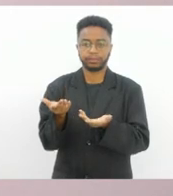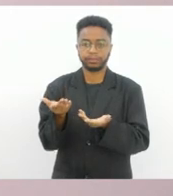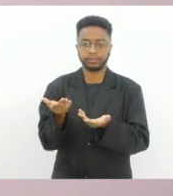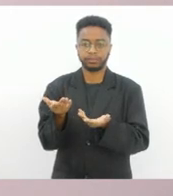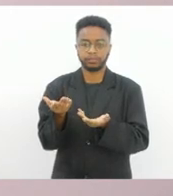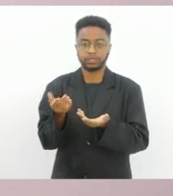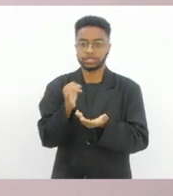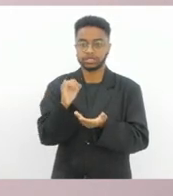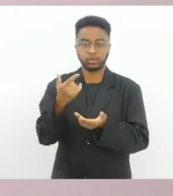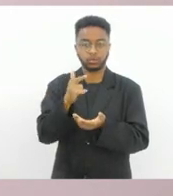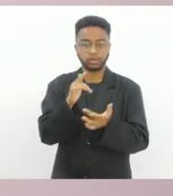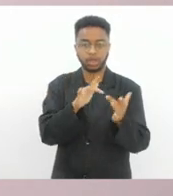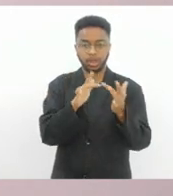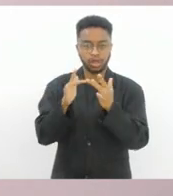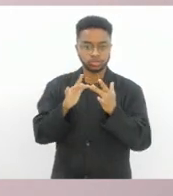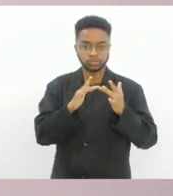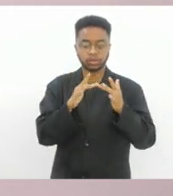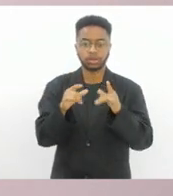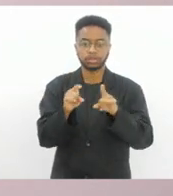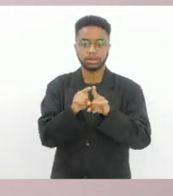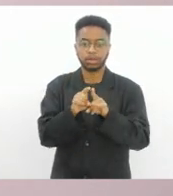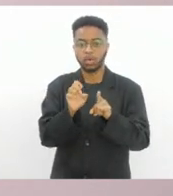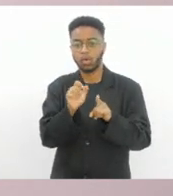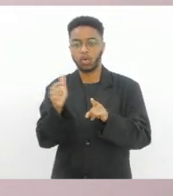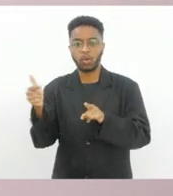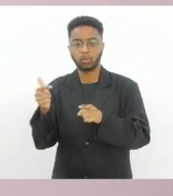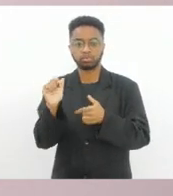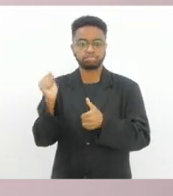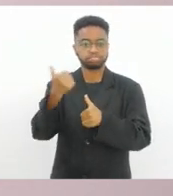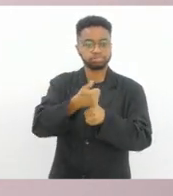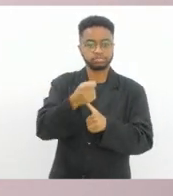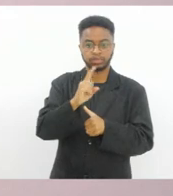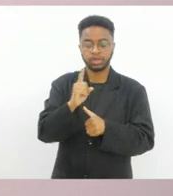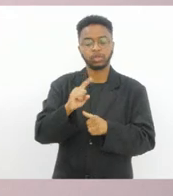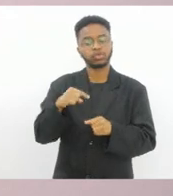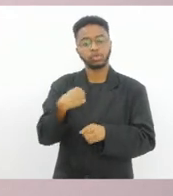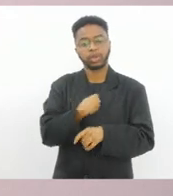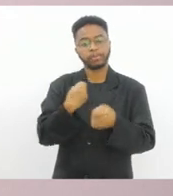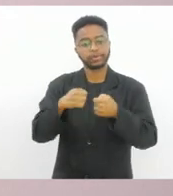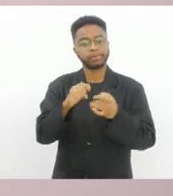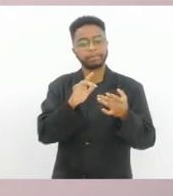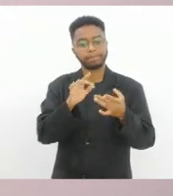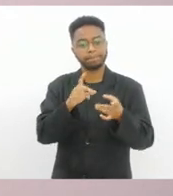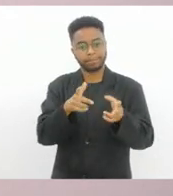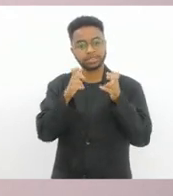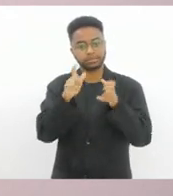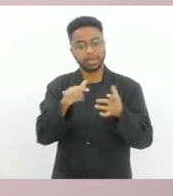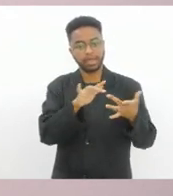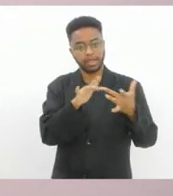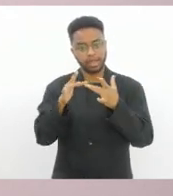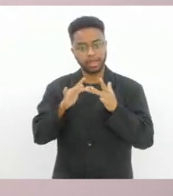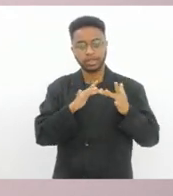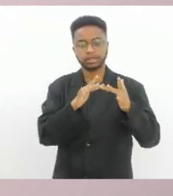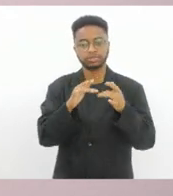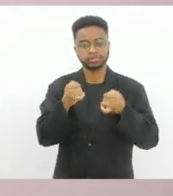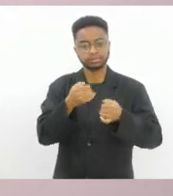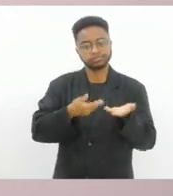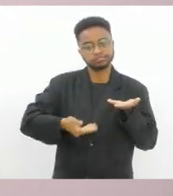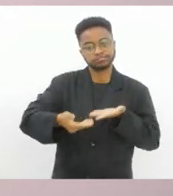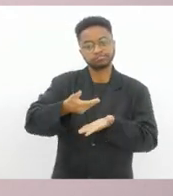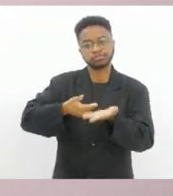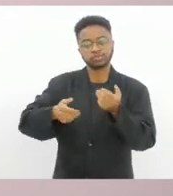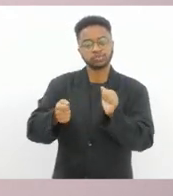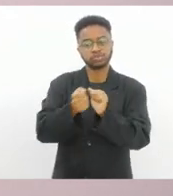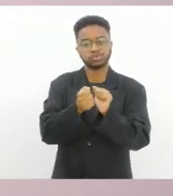não articulado ao outro ou que se sobressaia ao outro, mas que a gente precisa se ver cada vez mais como rede. Né? A saúde precisa, assim, dialogar com a